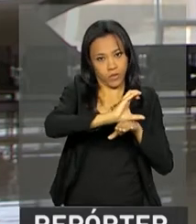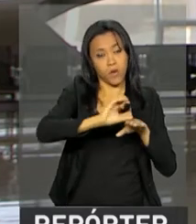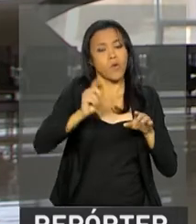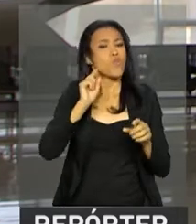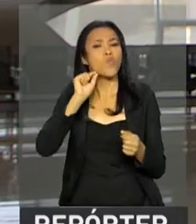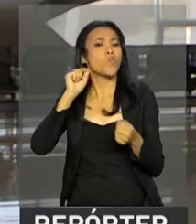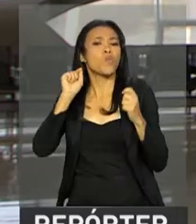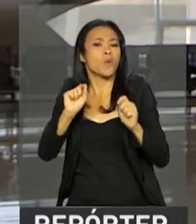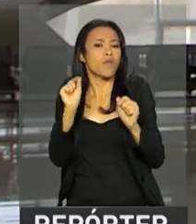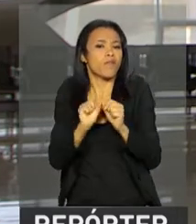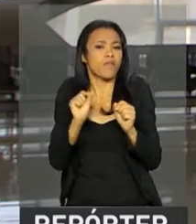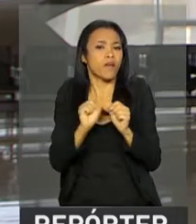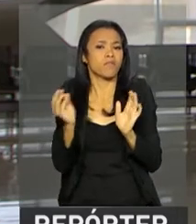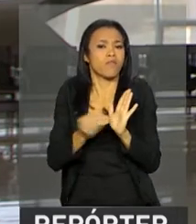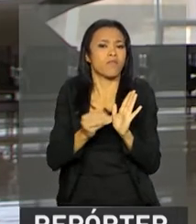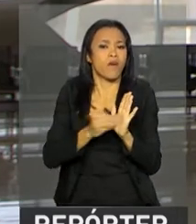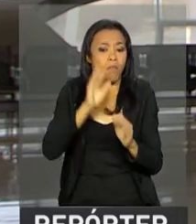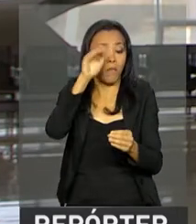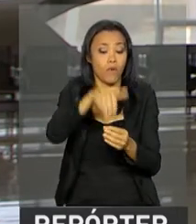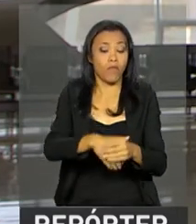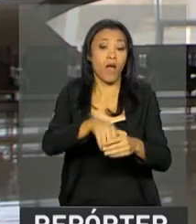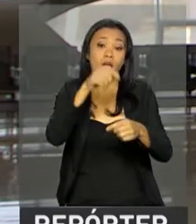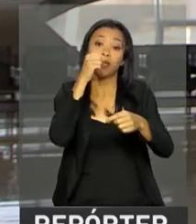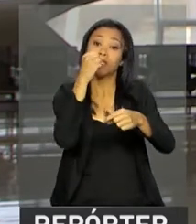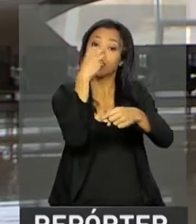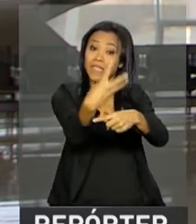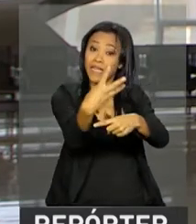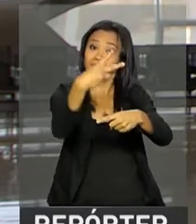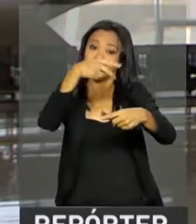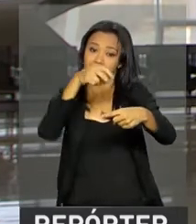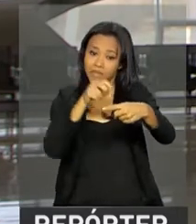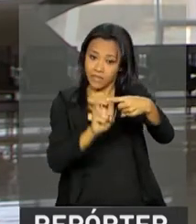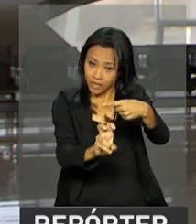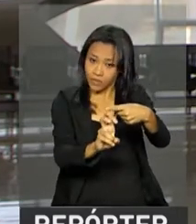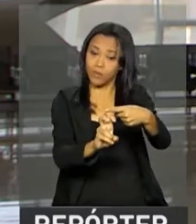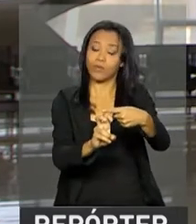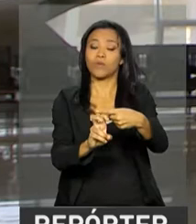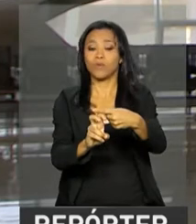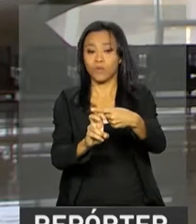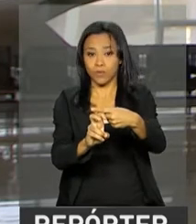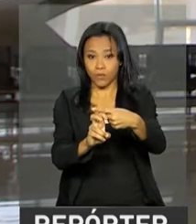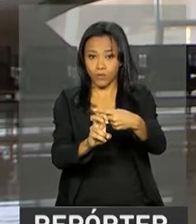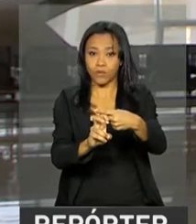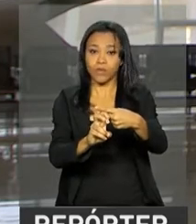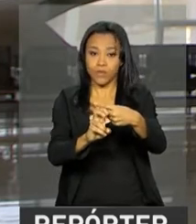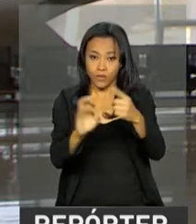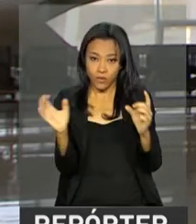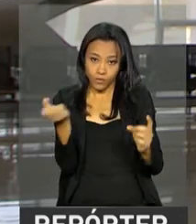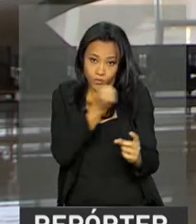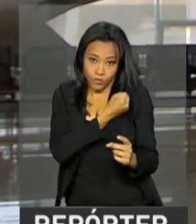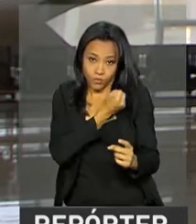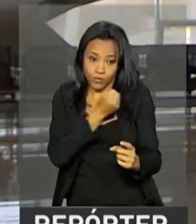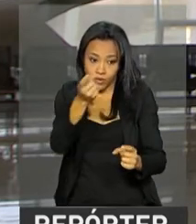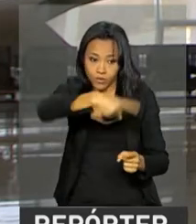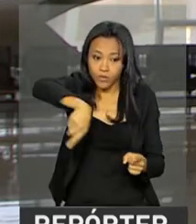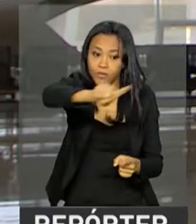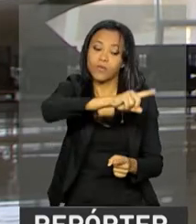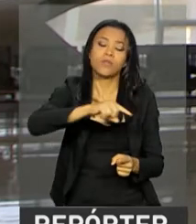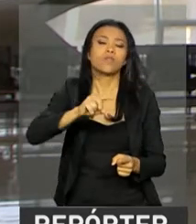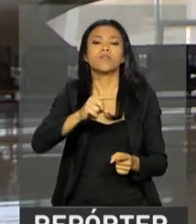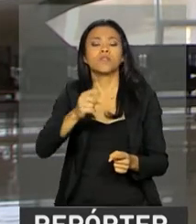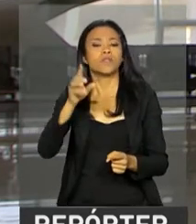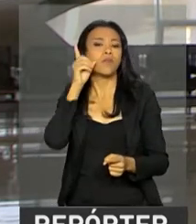são necessários pelo menos três quintos do total de deputados, ou seja,